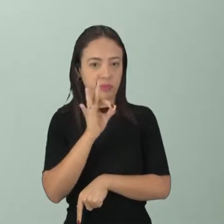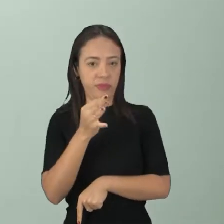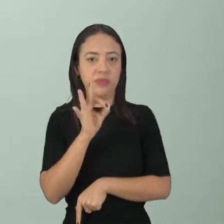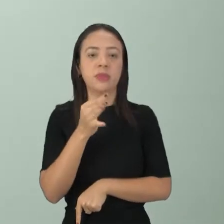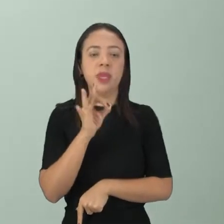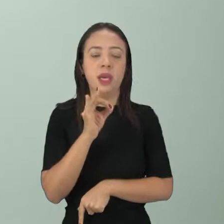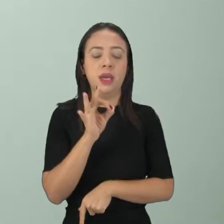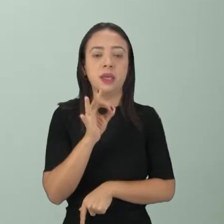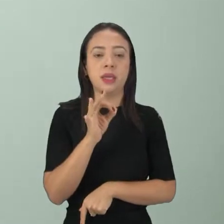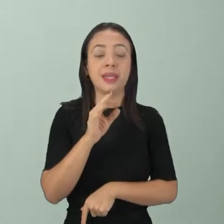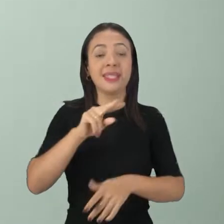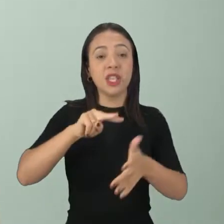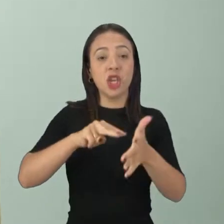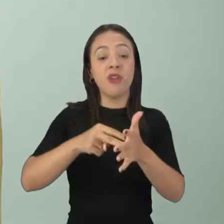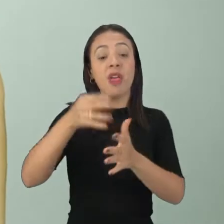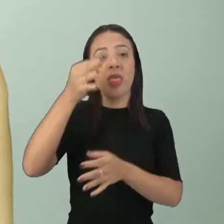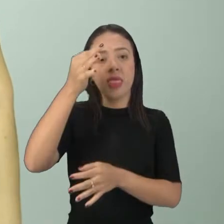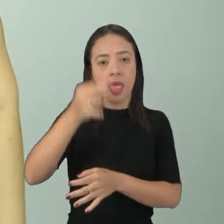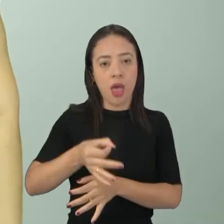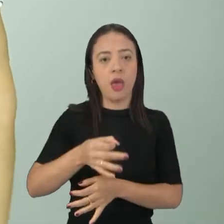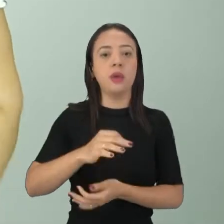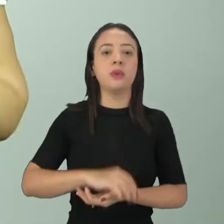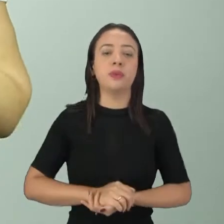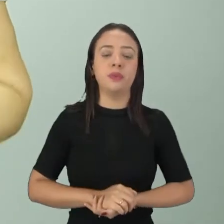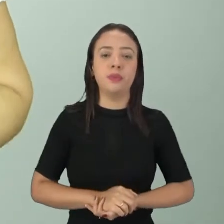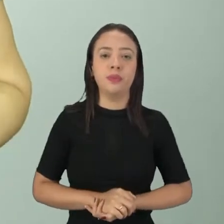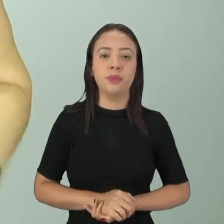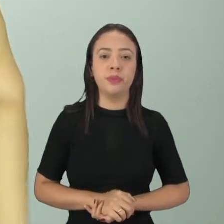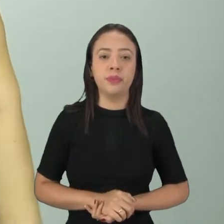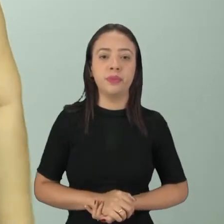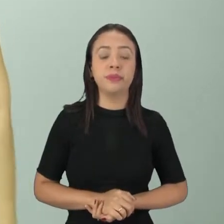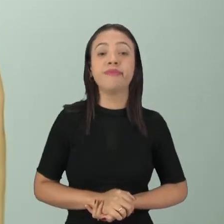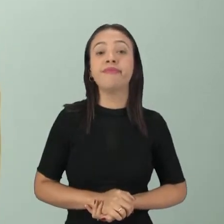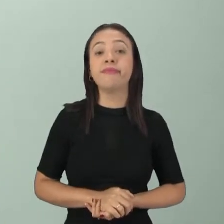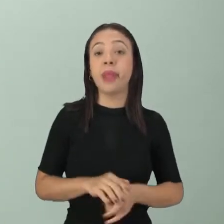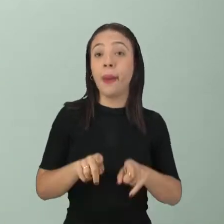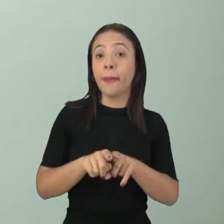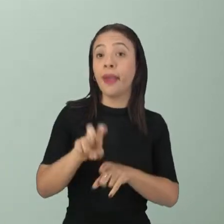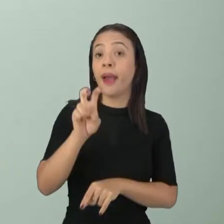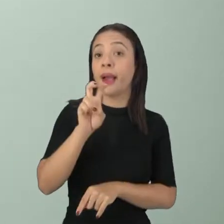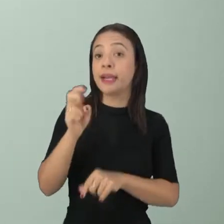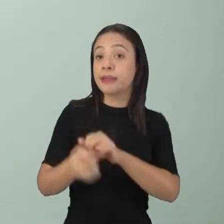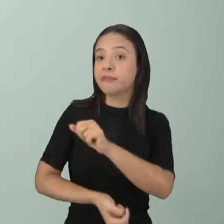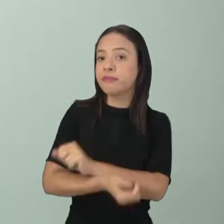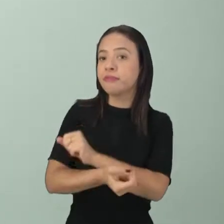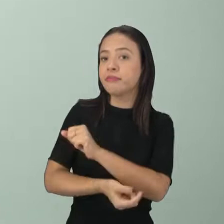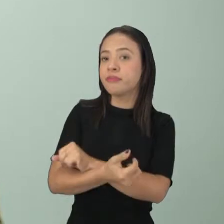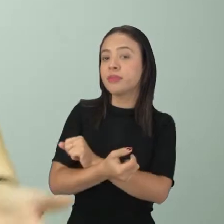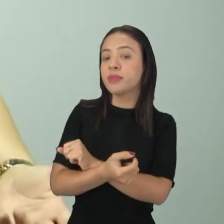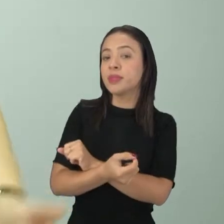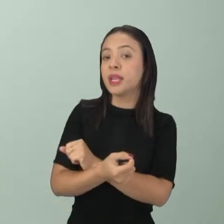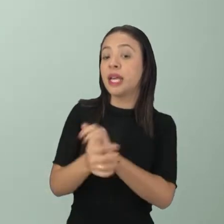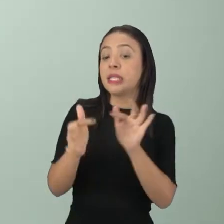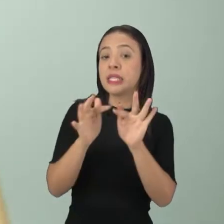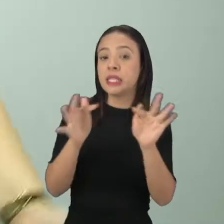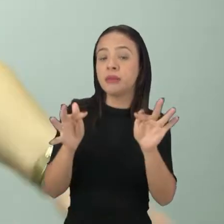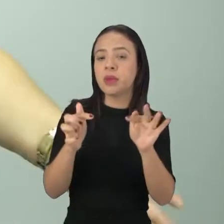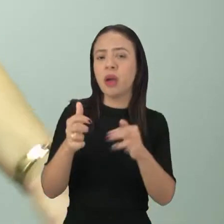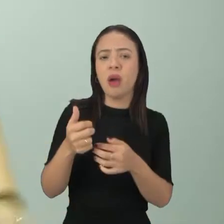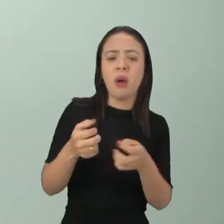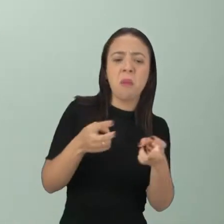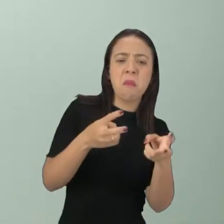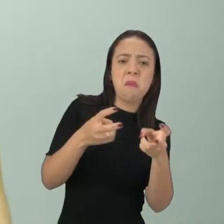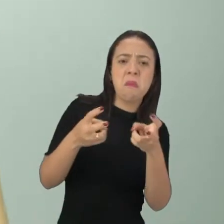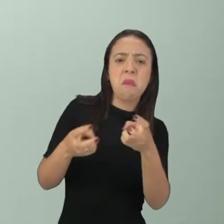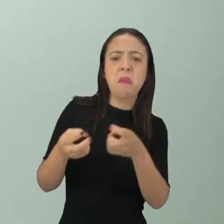que realmente responderá o que é pedido. E a quinta dica é simplesmente fazer uma